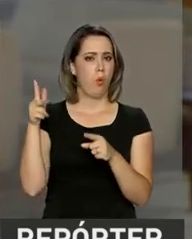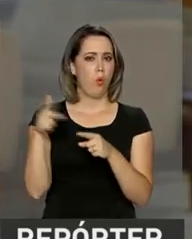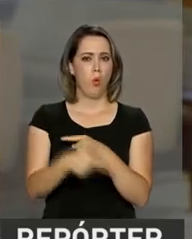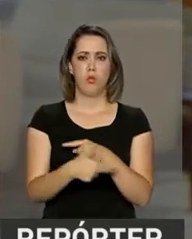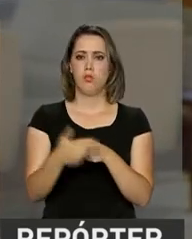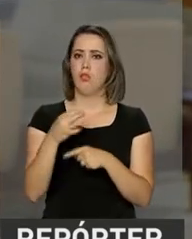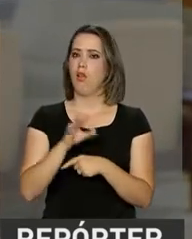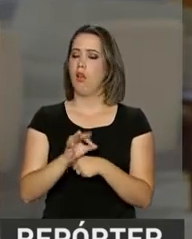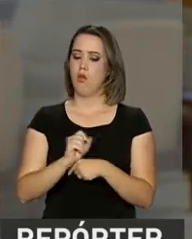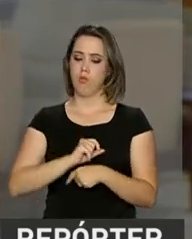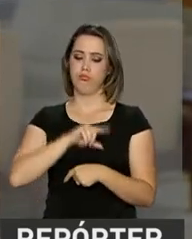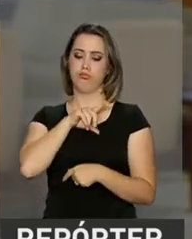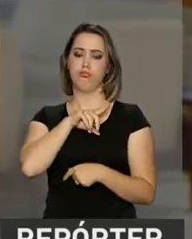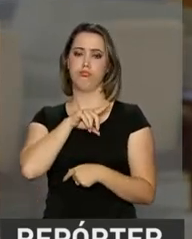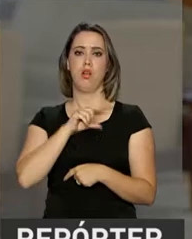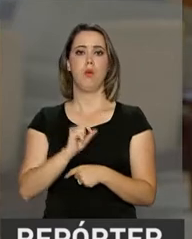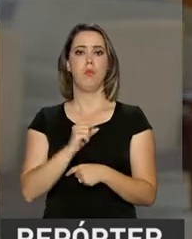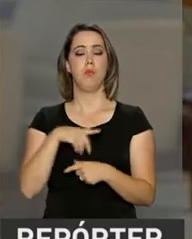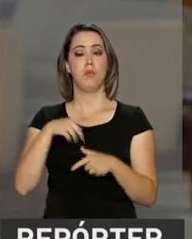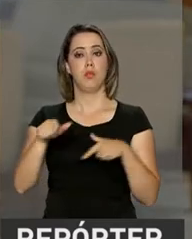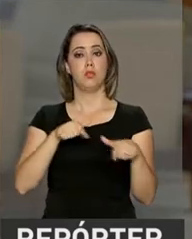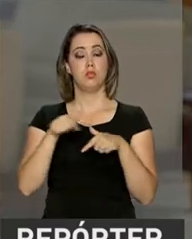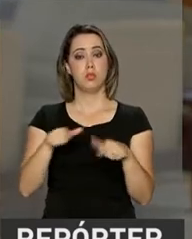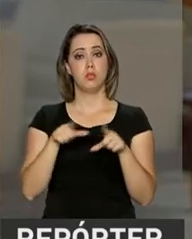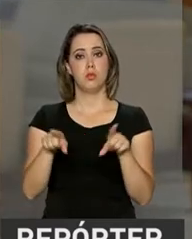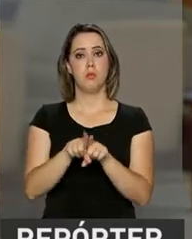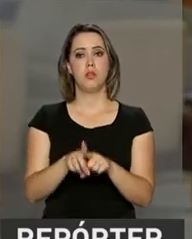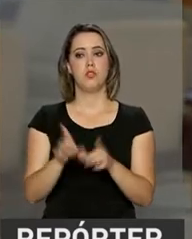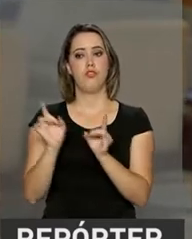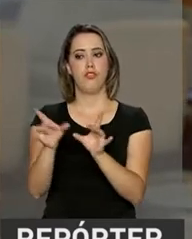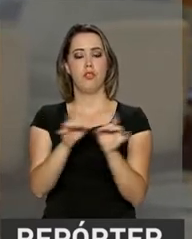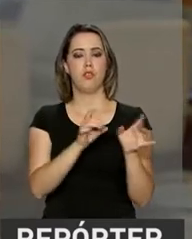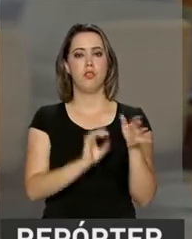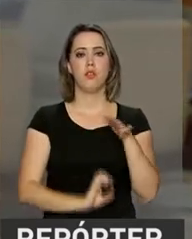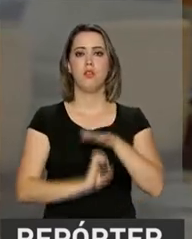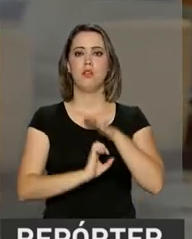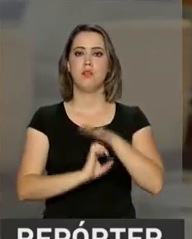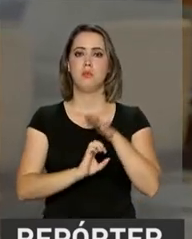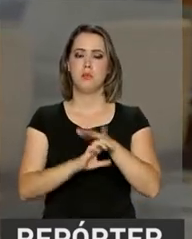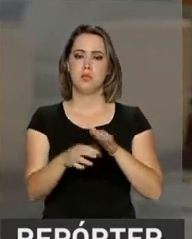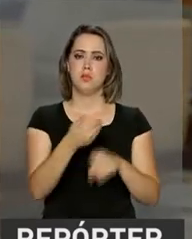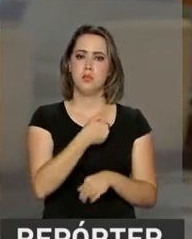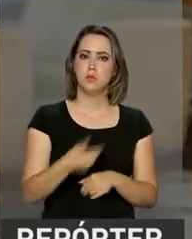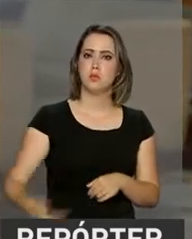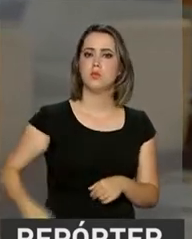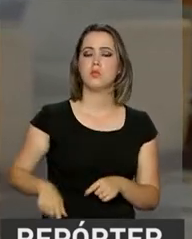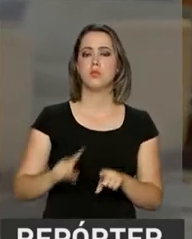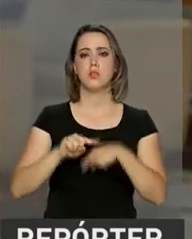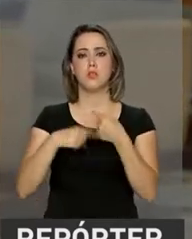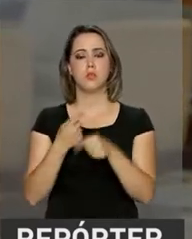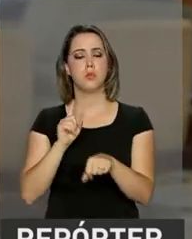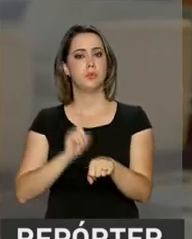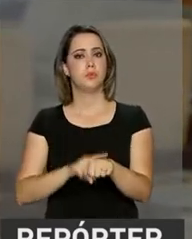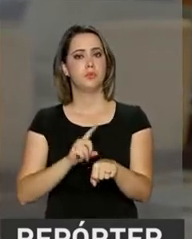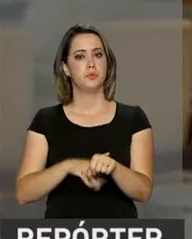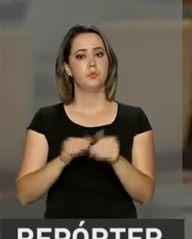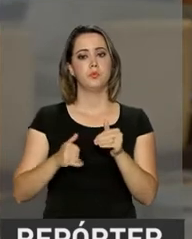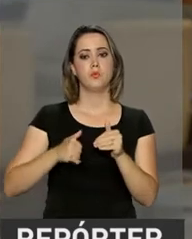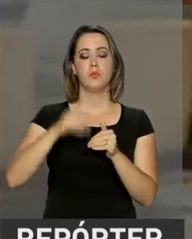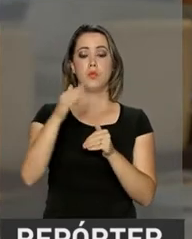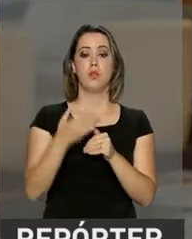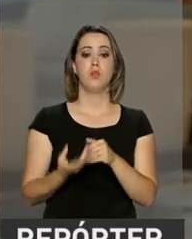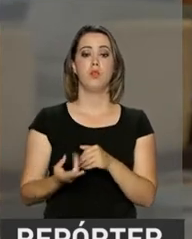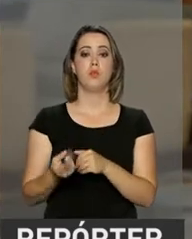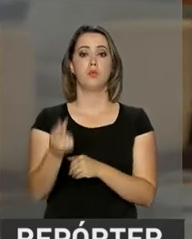aos servidores públicos, privatizar empresas públicas estaduais e, por um certo período, aumentar a